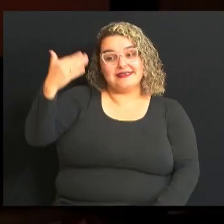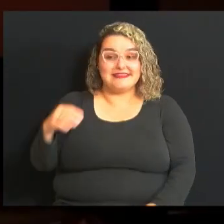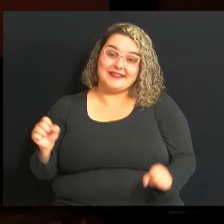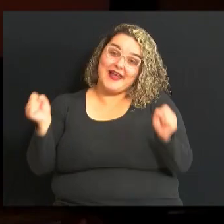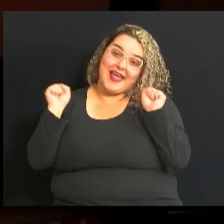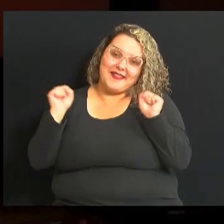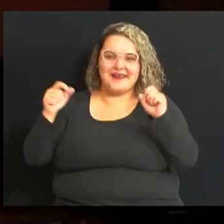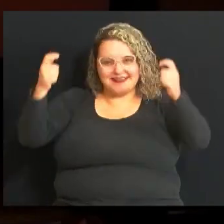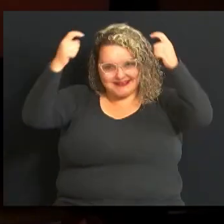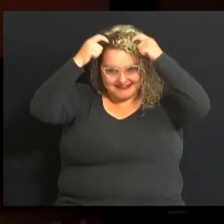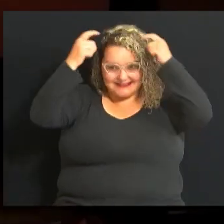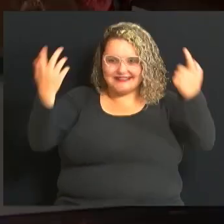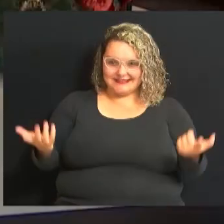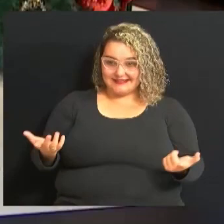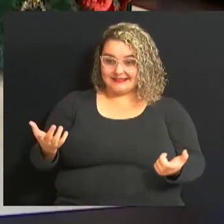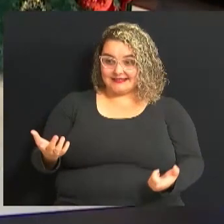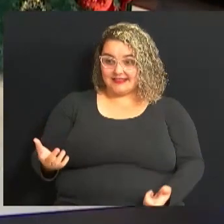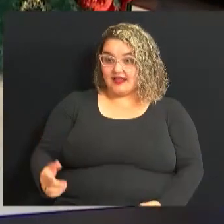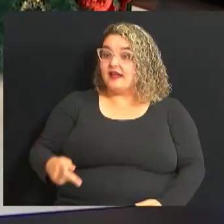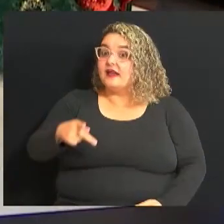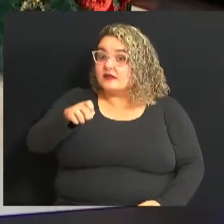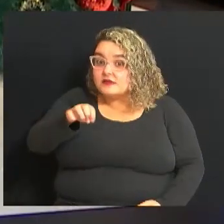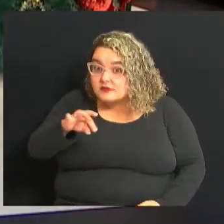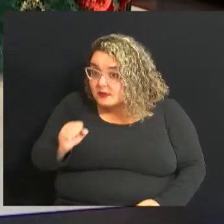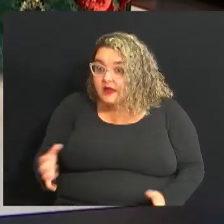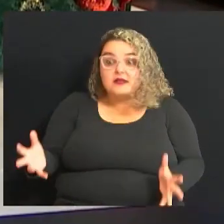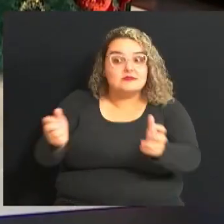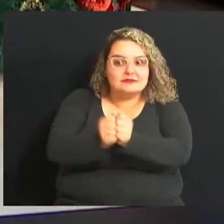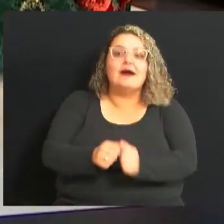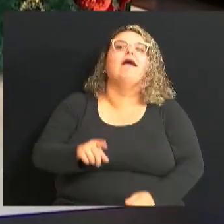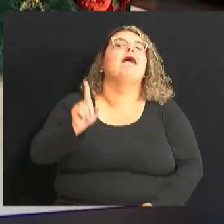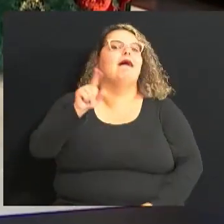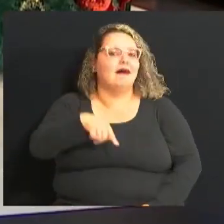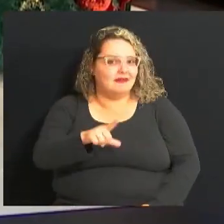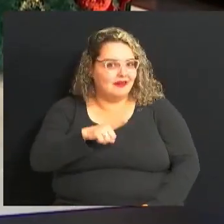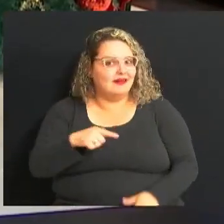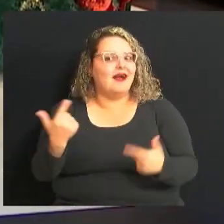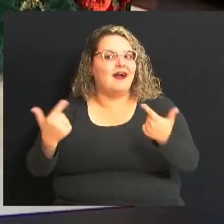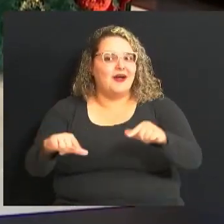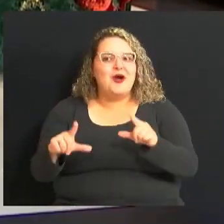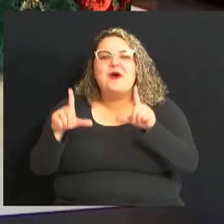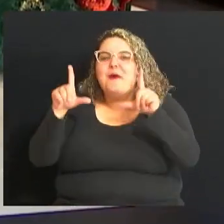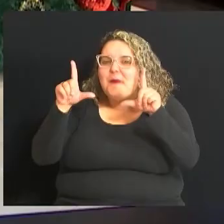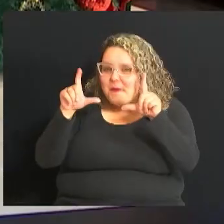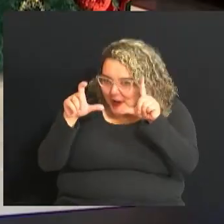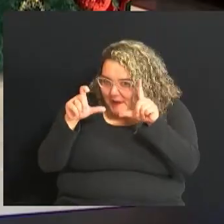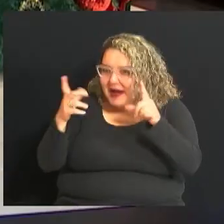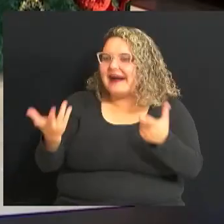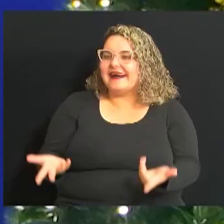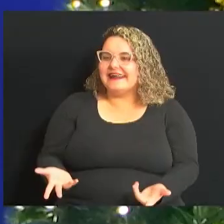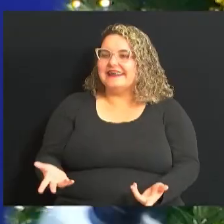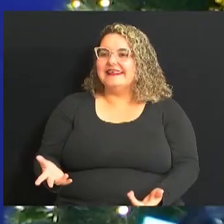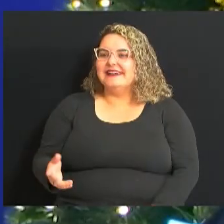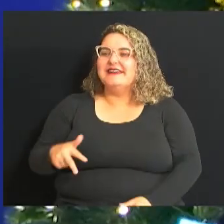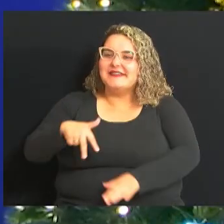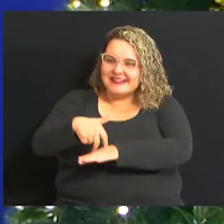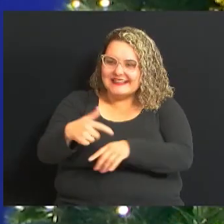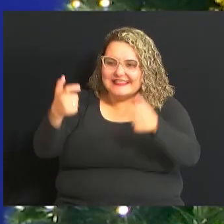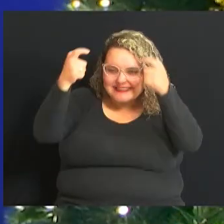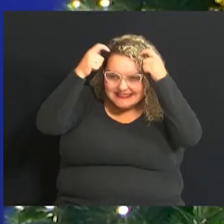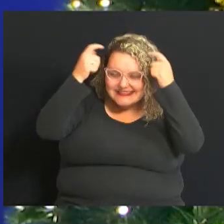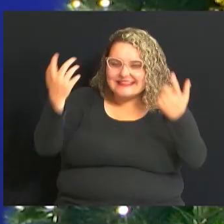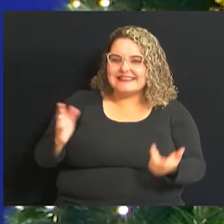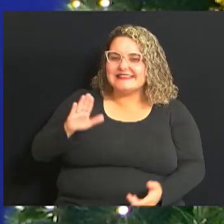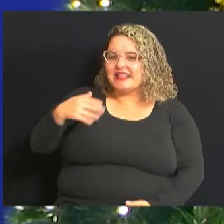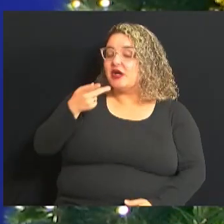Nem os pets ficaram de fora. Não, até o pet vai ter um lugar lá para ele fazer a sua fotinha com o personagem Disney. Quando a gente